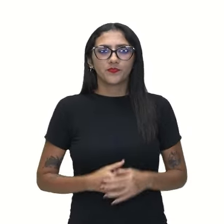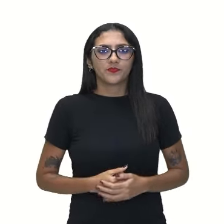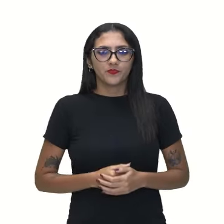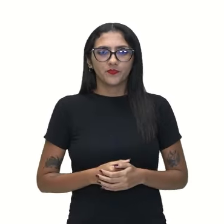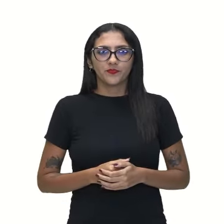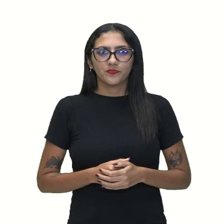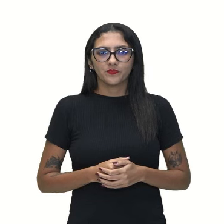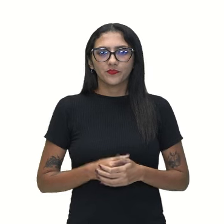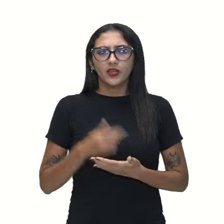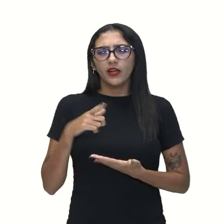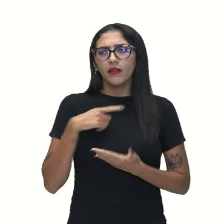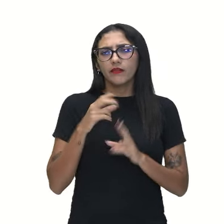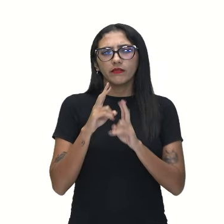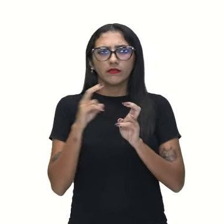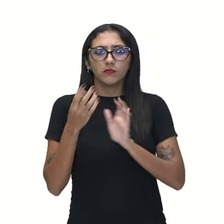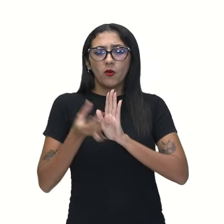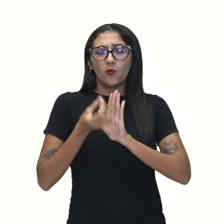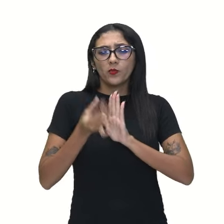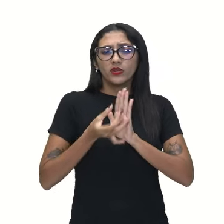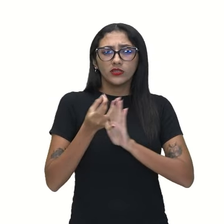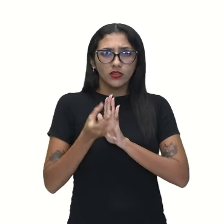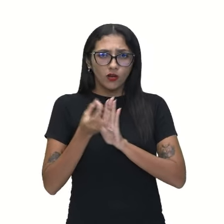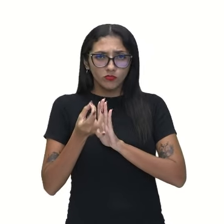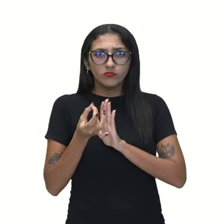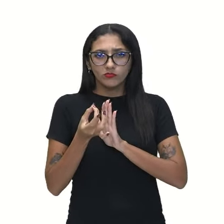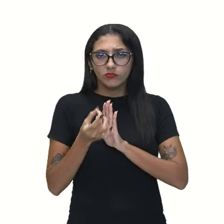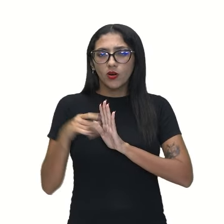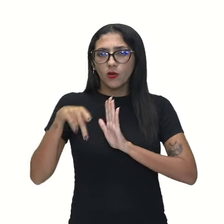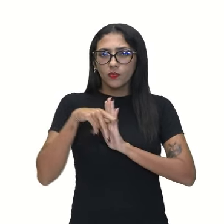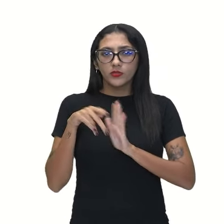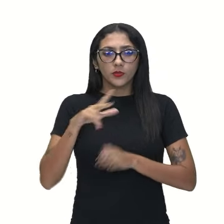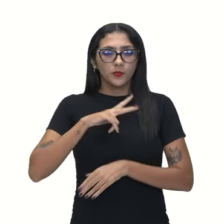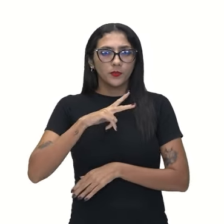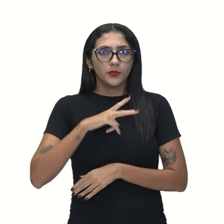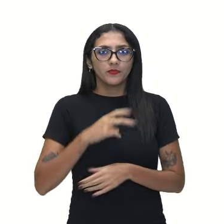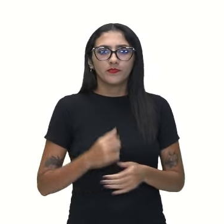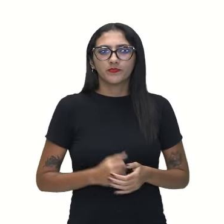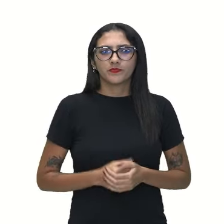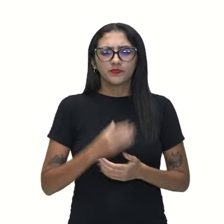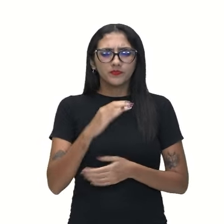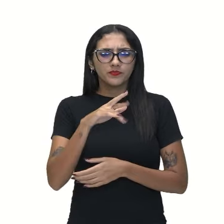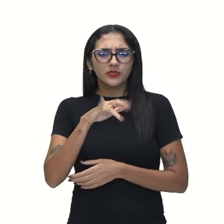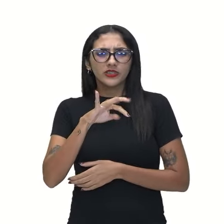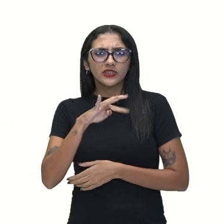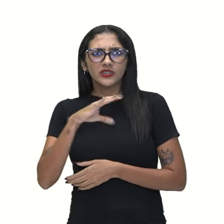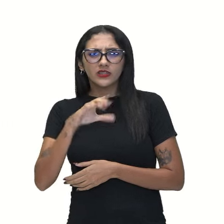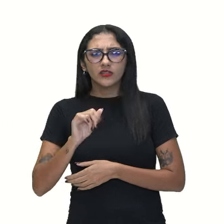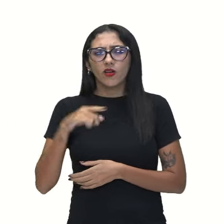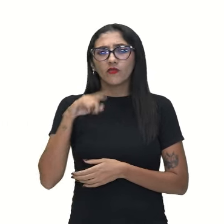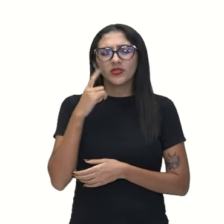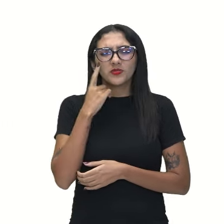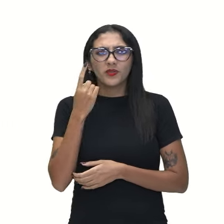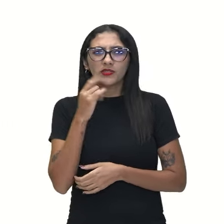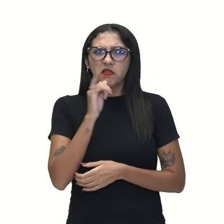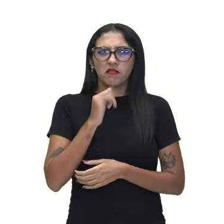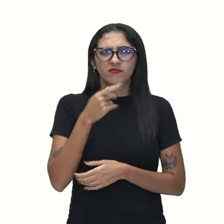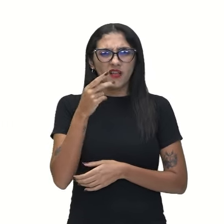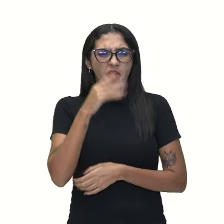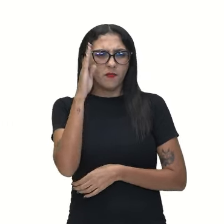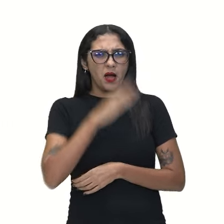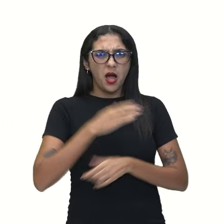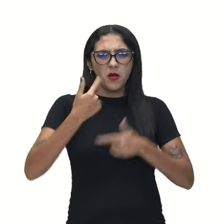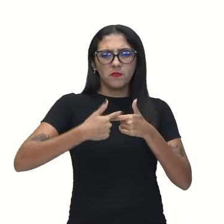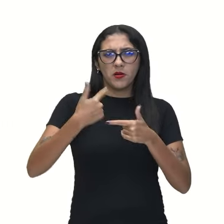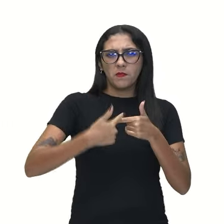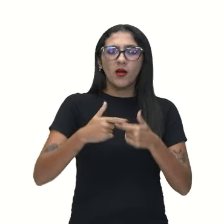de uma questão de emissão de opinião, tá? Por crítica, não entendam somente falar mal de alguma coisa, não